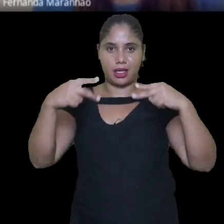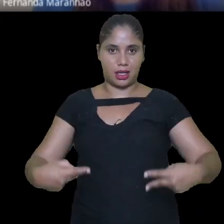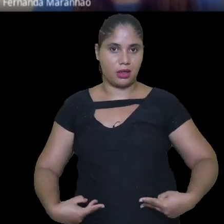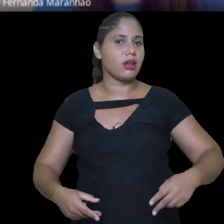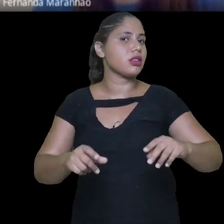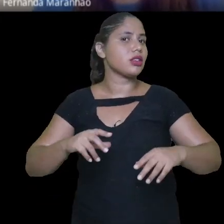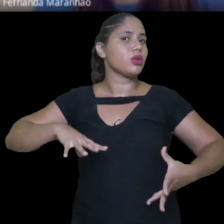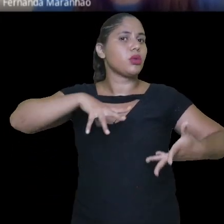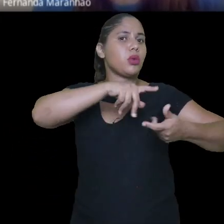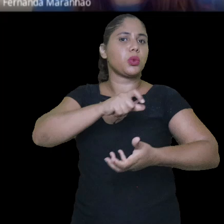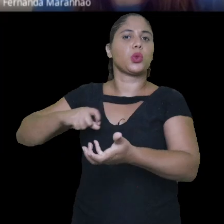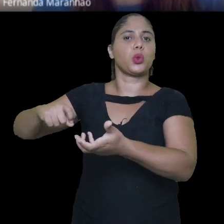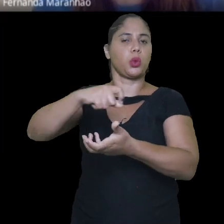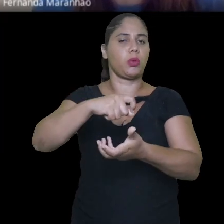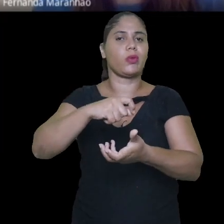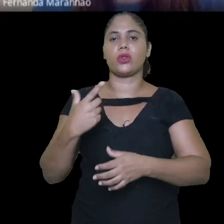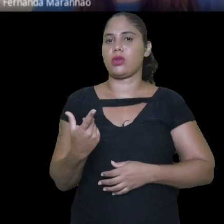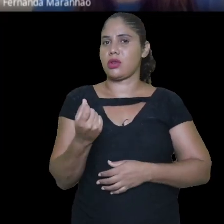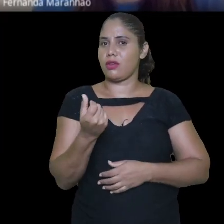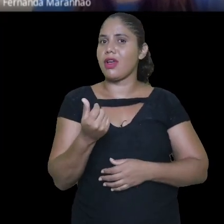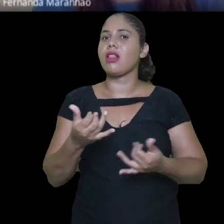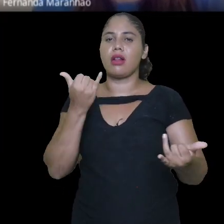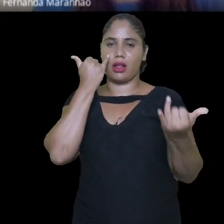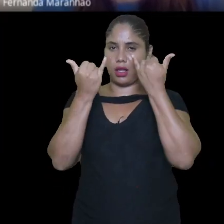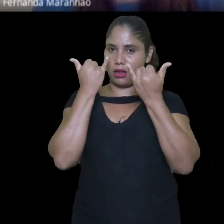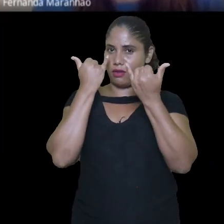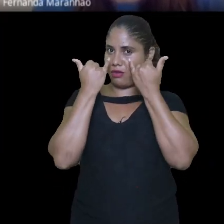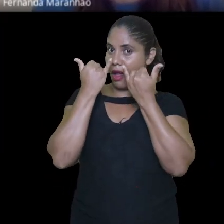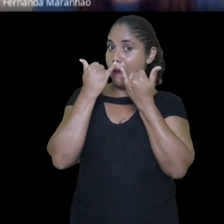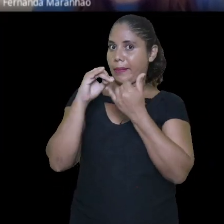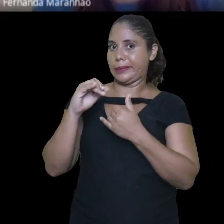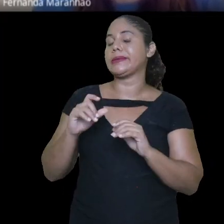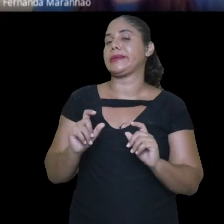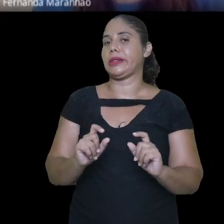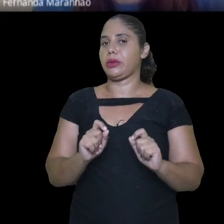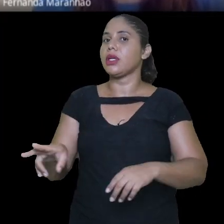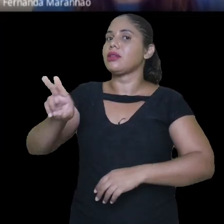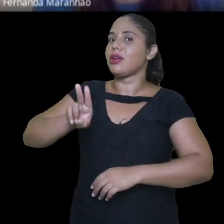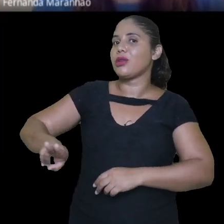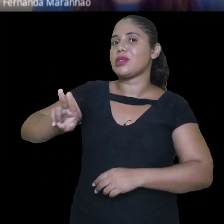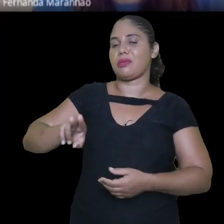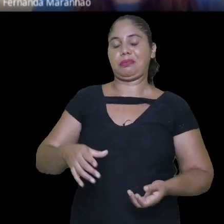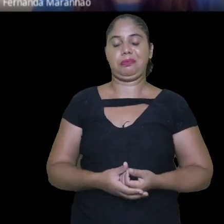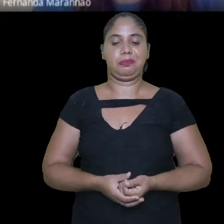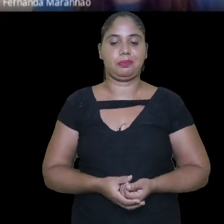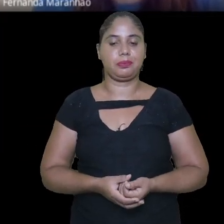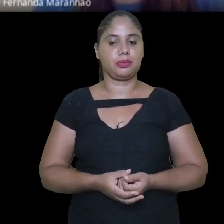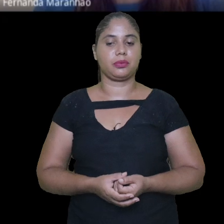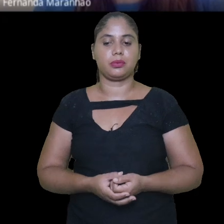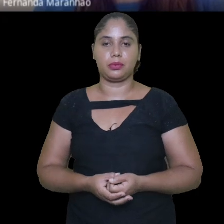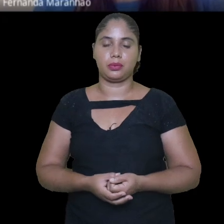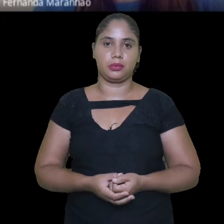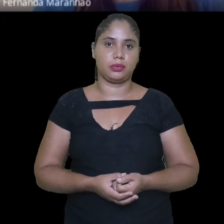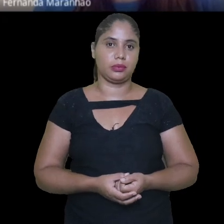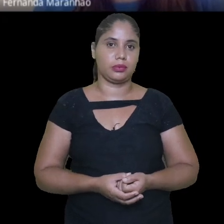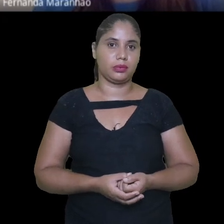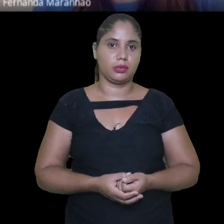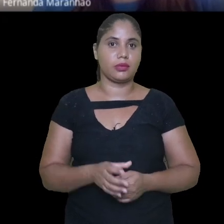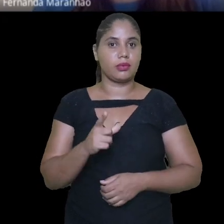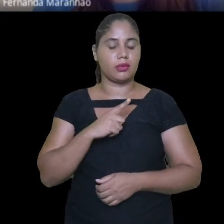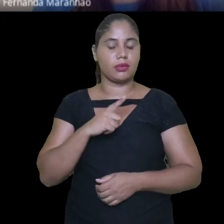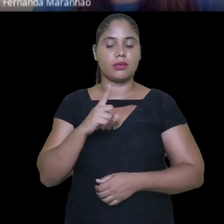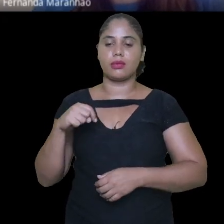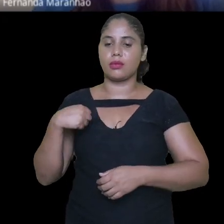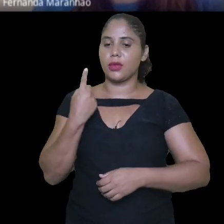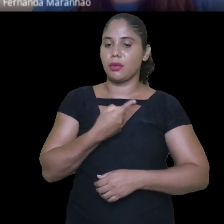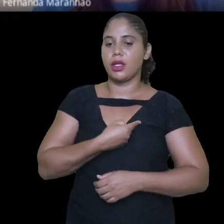usado. Aqui eu trago para a gente entender o que fazer com esse achado de rastreio de colo, um fluxograma